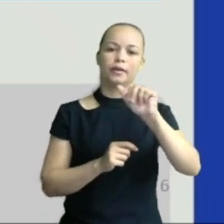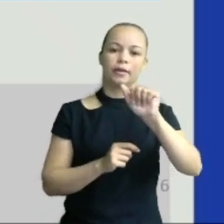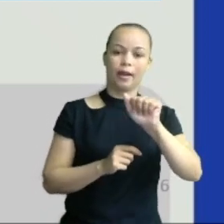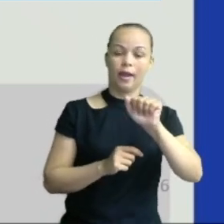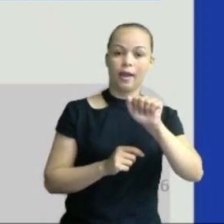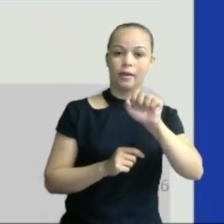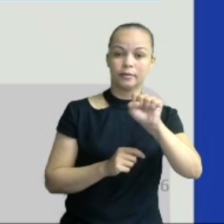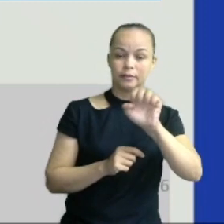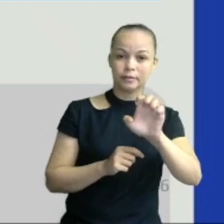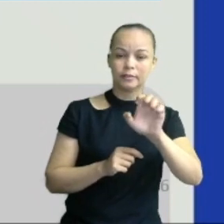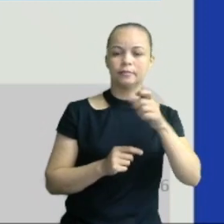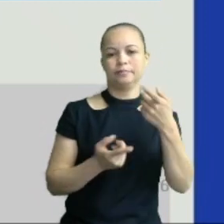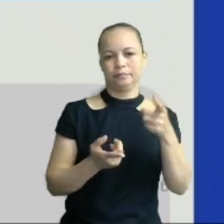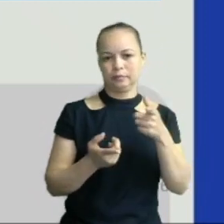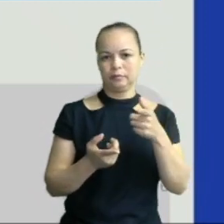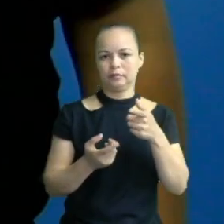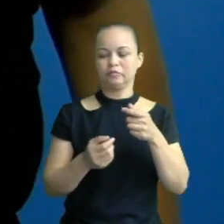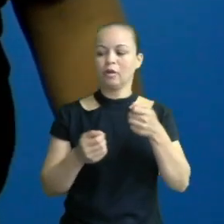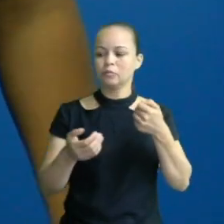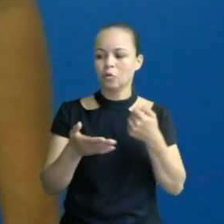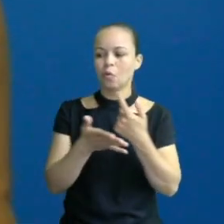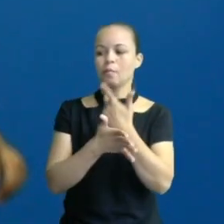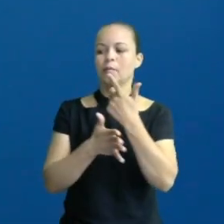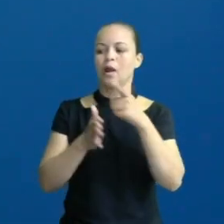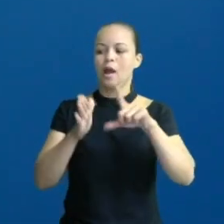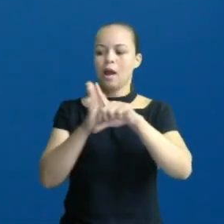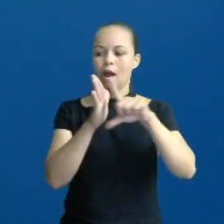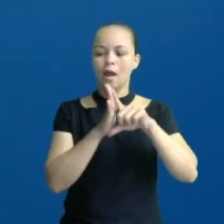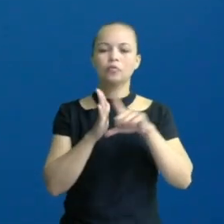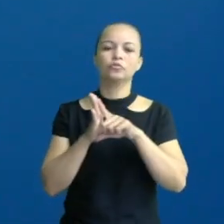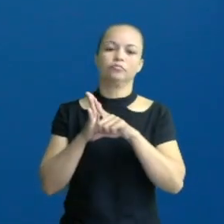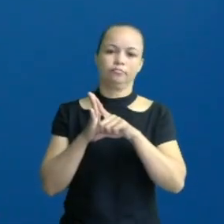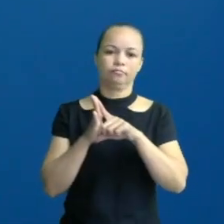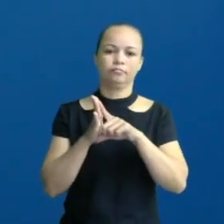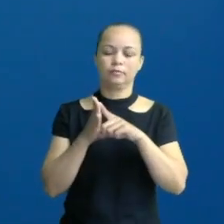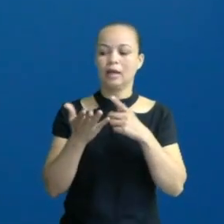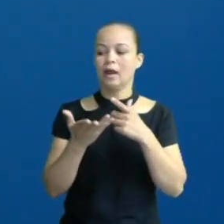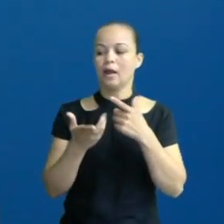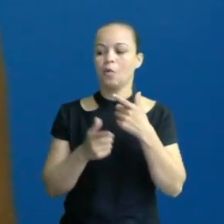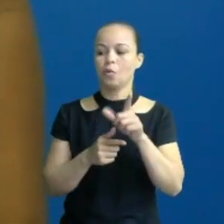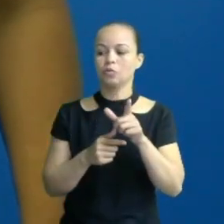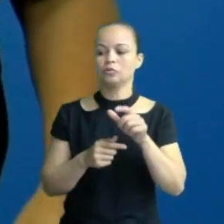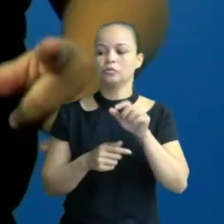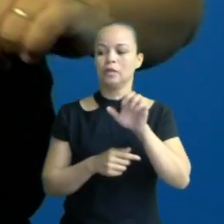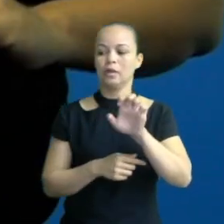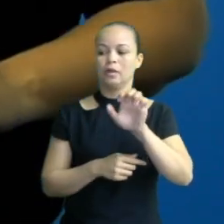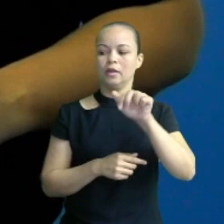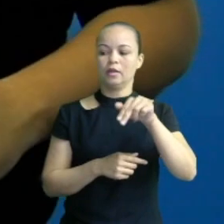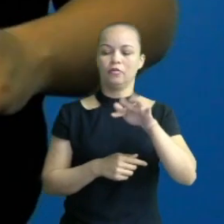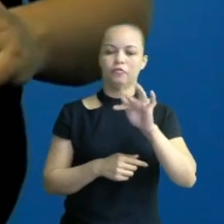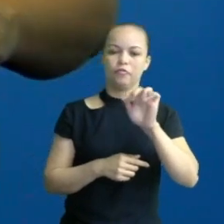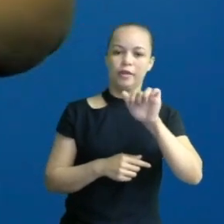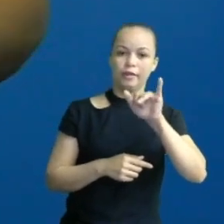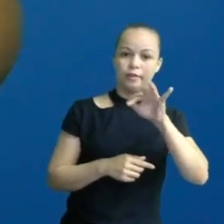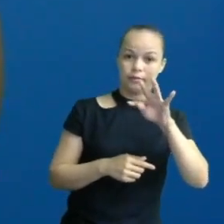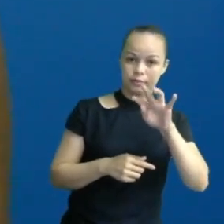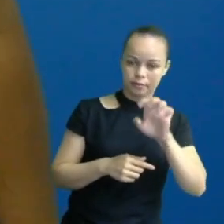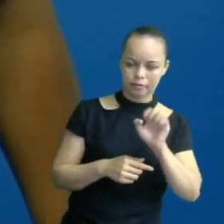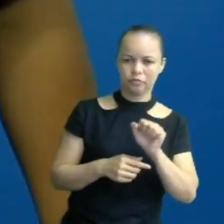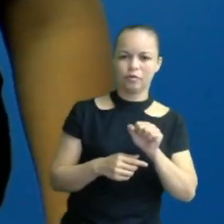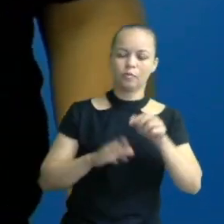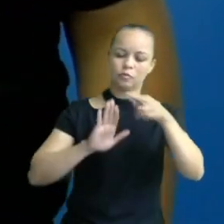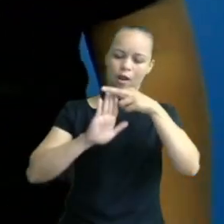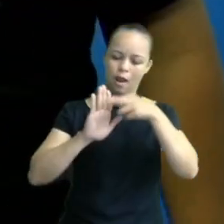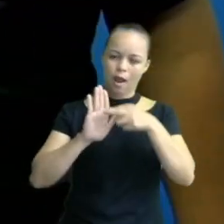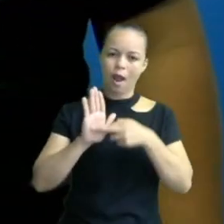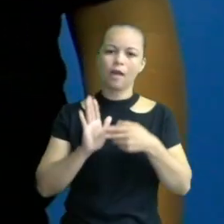outros enfeites. Tá bom, gente? Então essa é nossa primeira regrinha. Vamos para mais